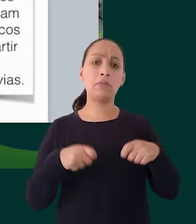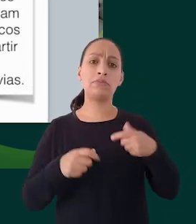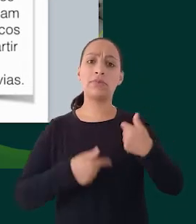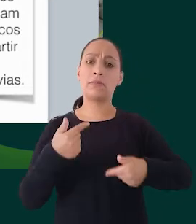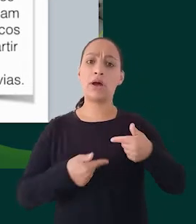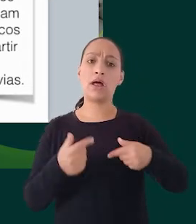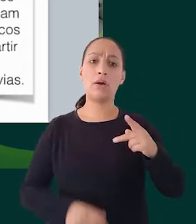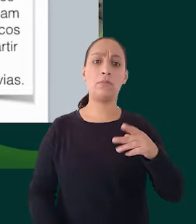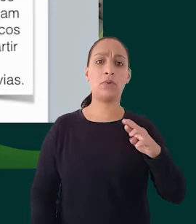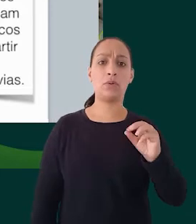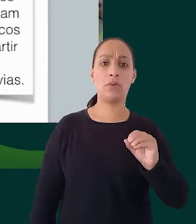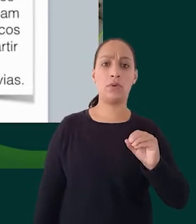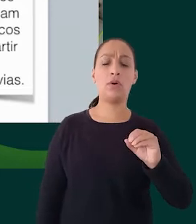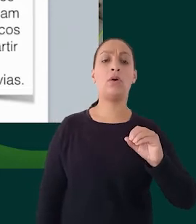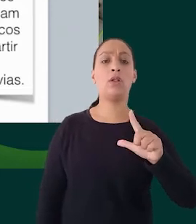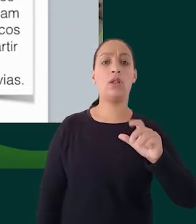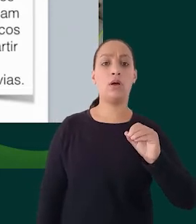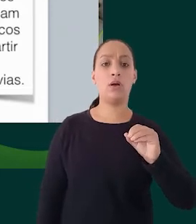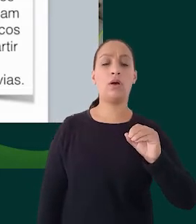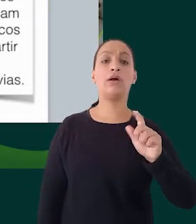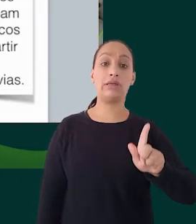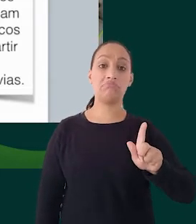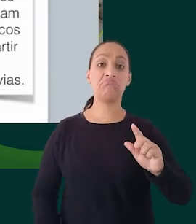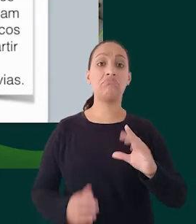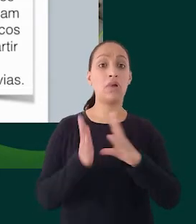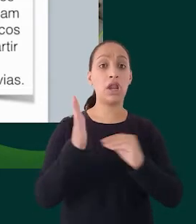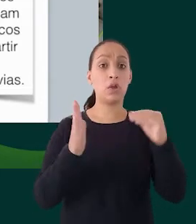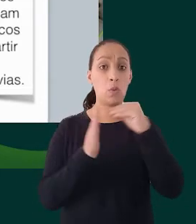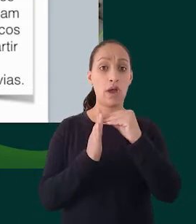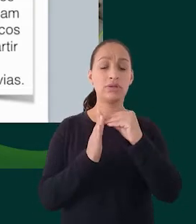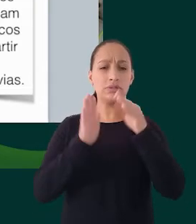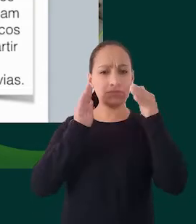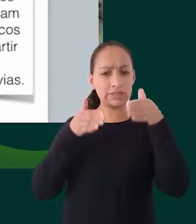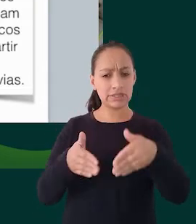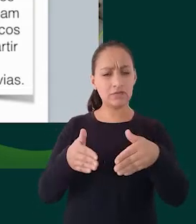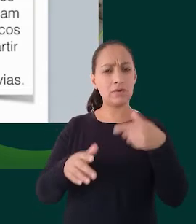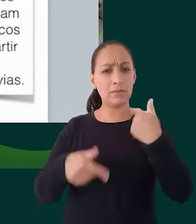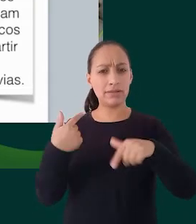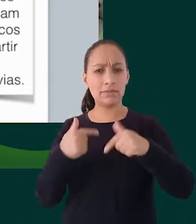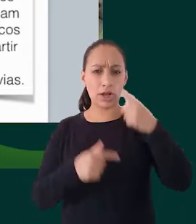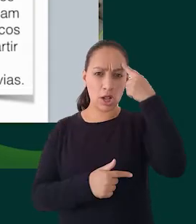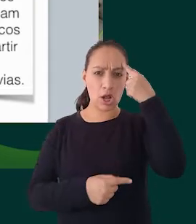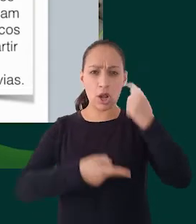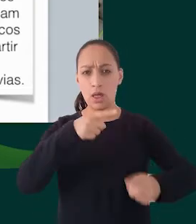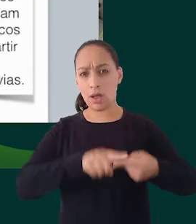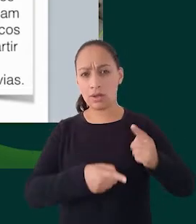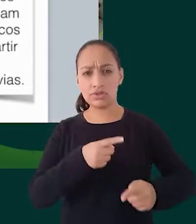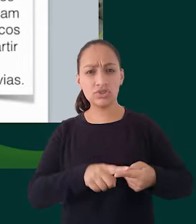Prolog, eu posso, que é uma linguagem específica para trabalhar com lógica, eu posso trabalhar